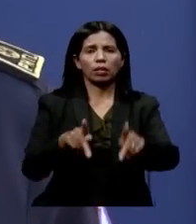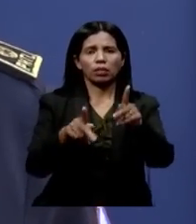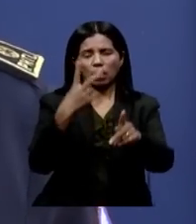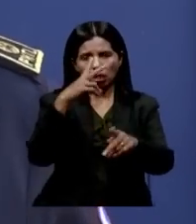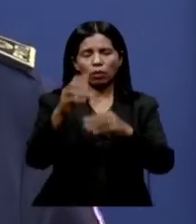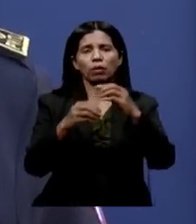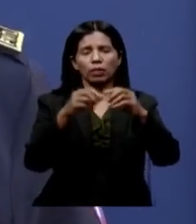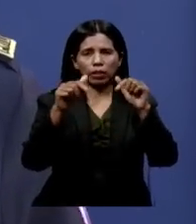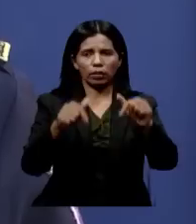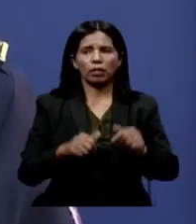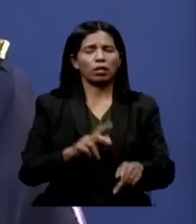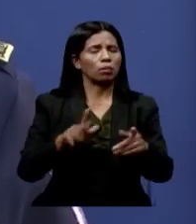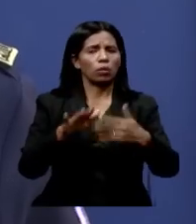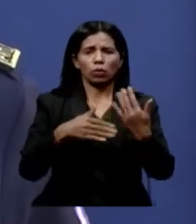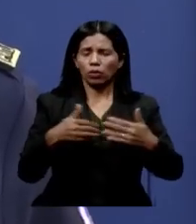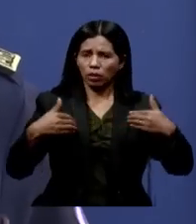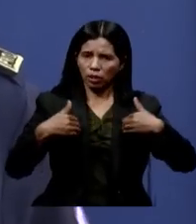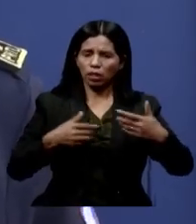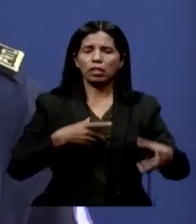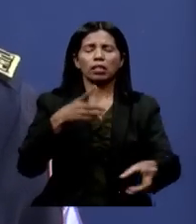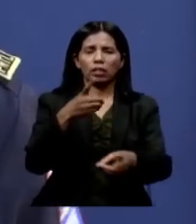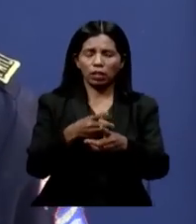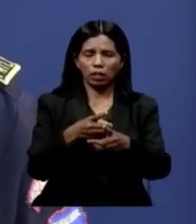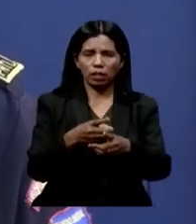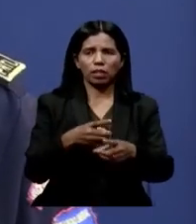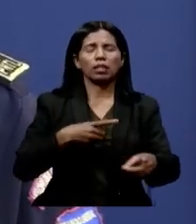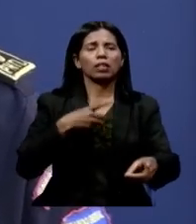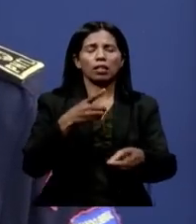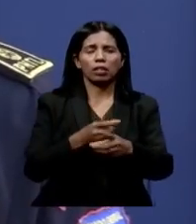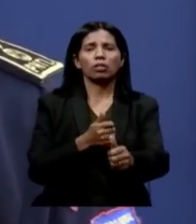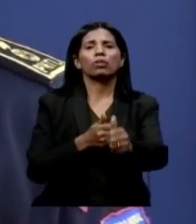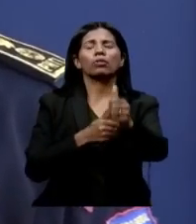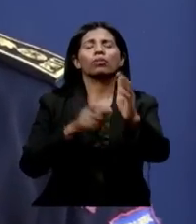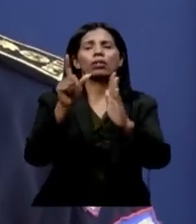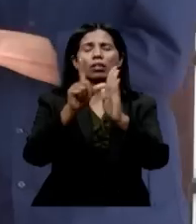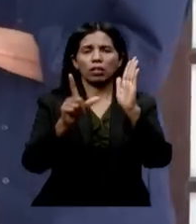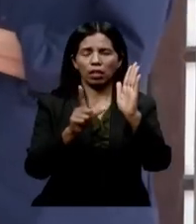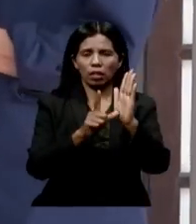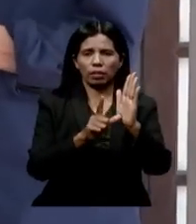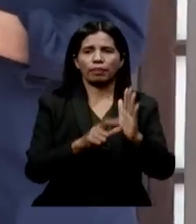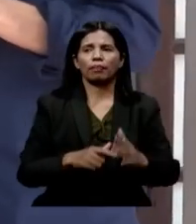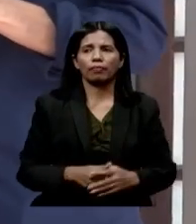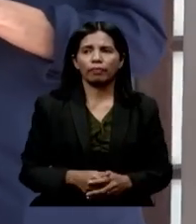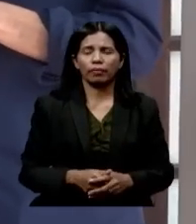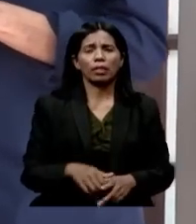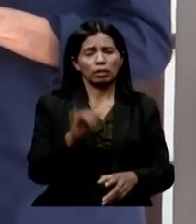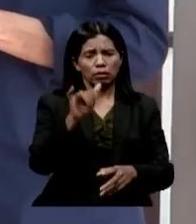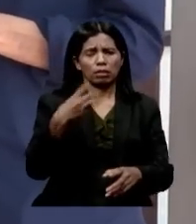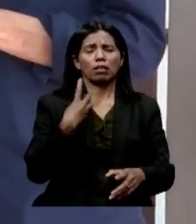ne. E mo tudo direito, mai be direito ne tem itu lei e ordem. Si ami